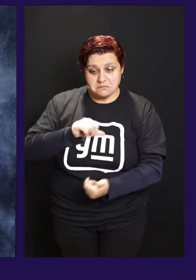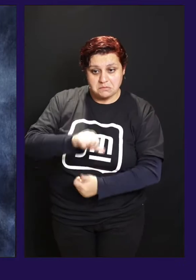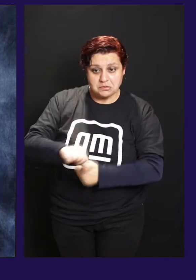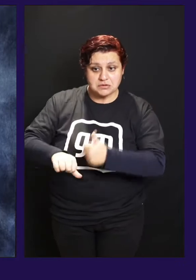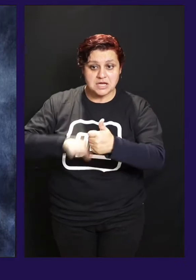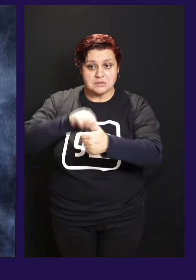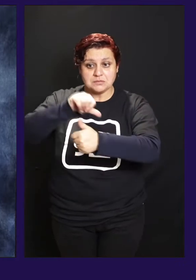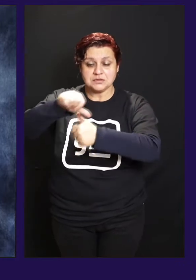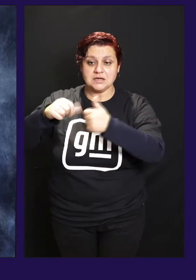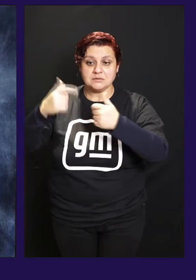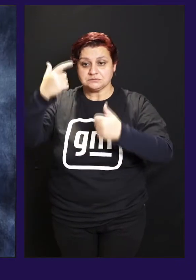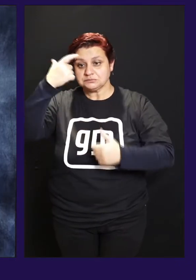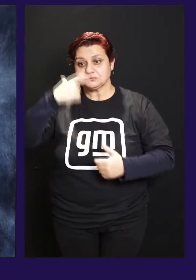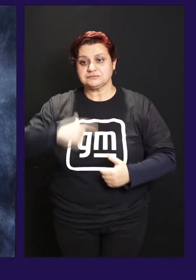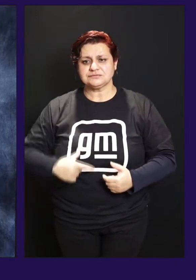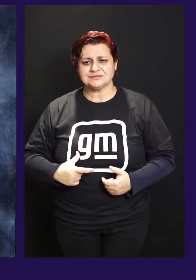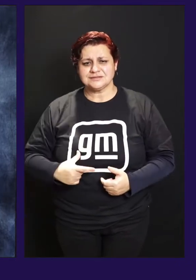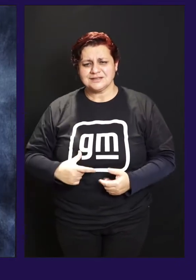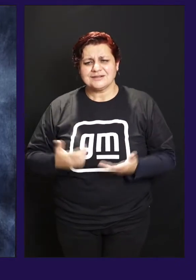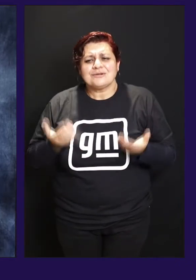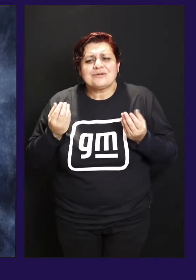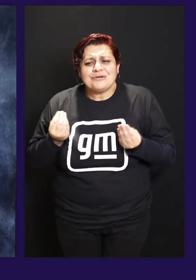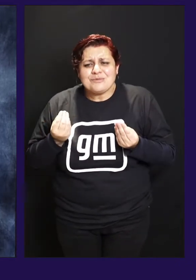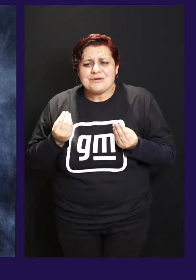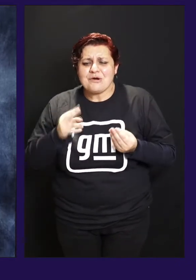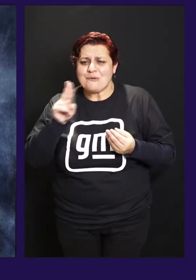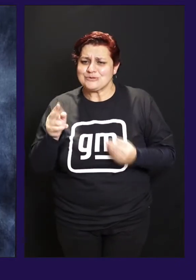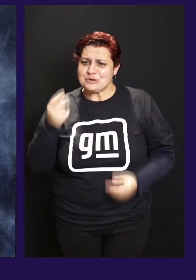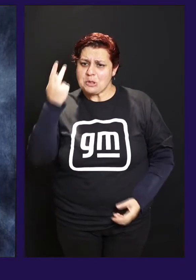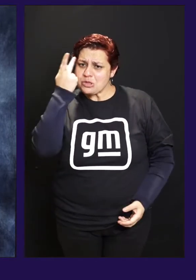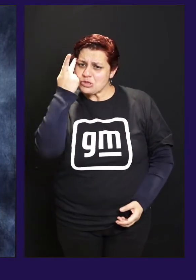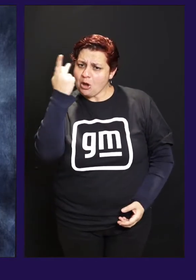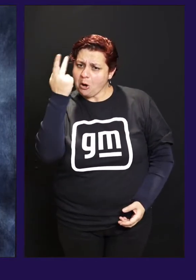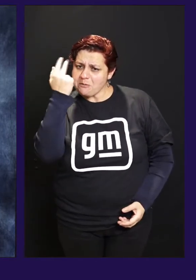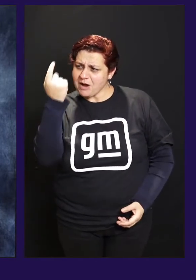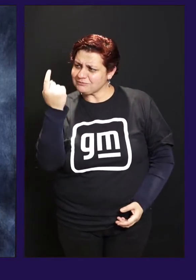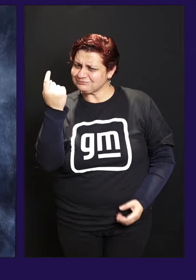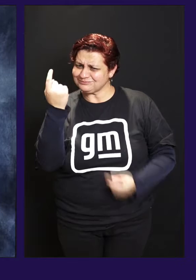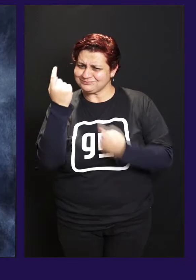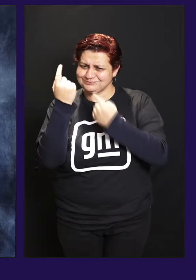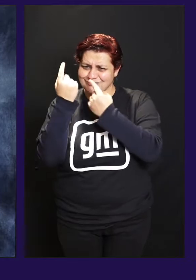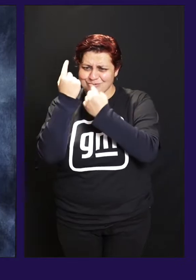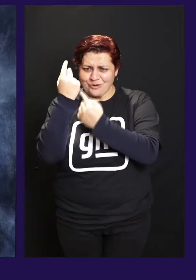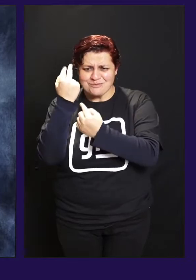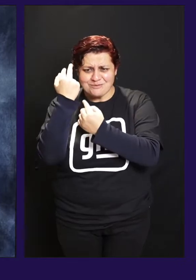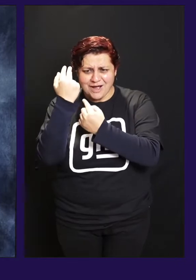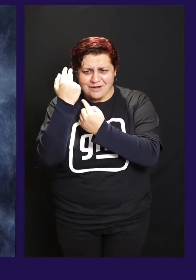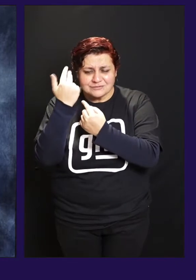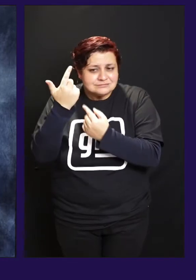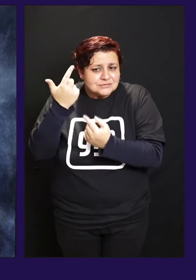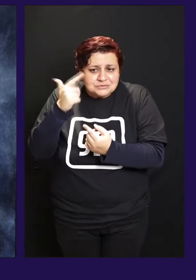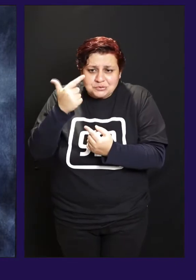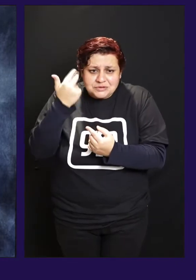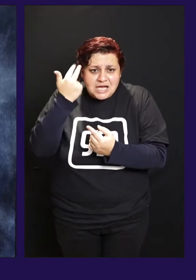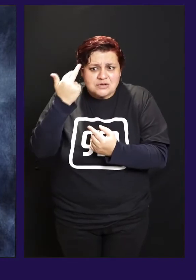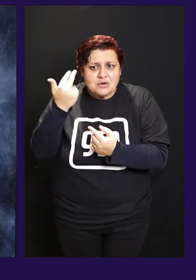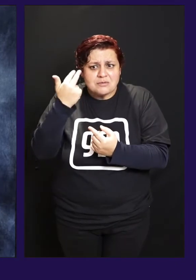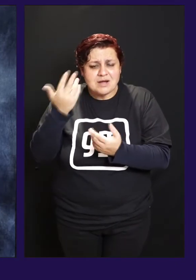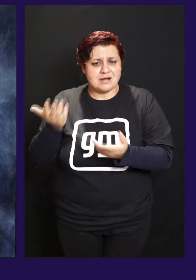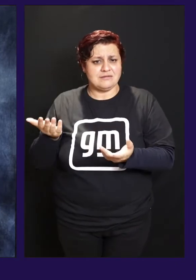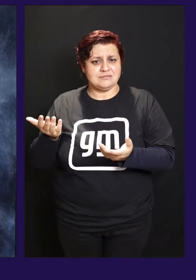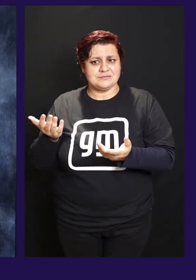design inclusivo é identificar formas de criar soluções para um extremo, para soluções que estão perto da cabeça e